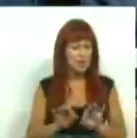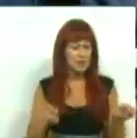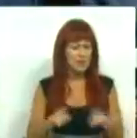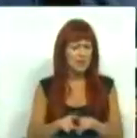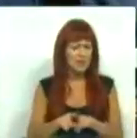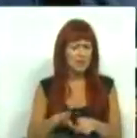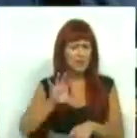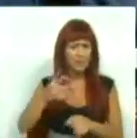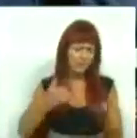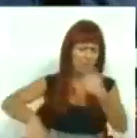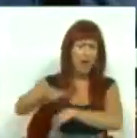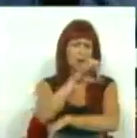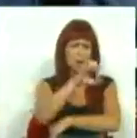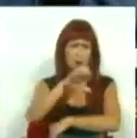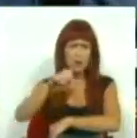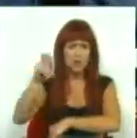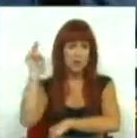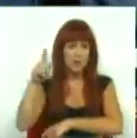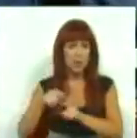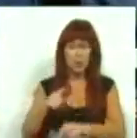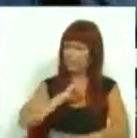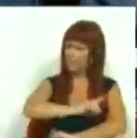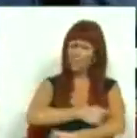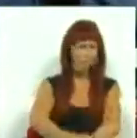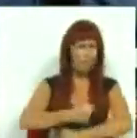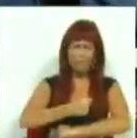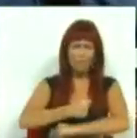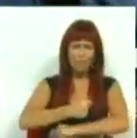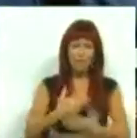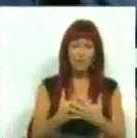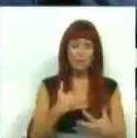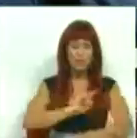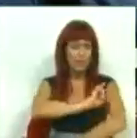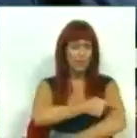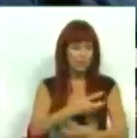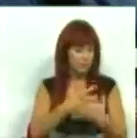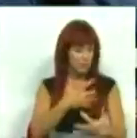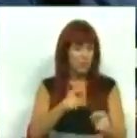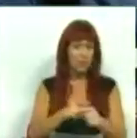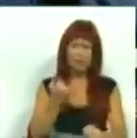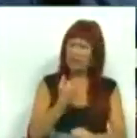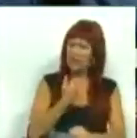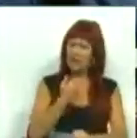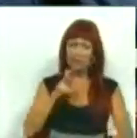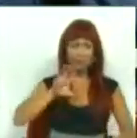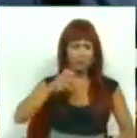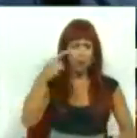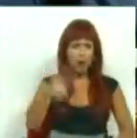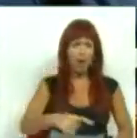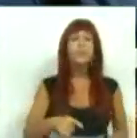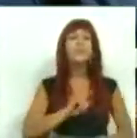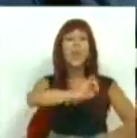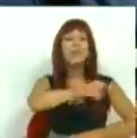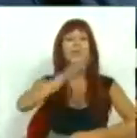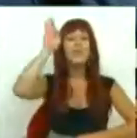com a nação há mais de 8 séculos com uma fortíssima e um sublinhado de fortíssima identidade nacional. E